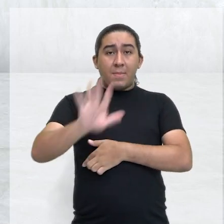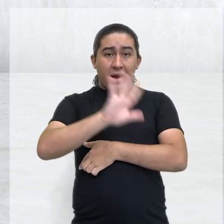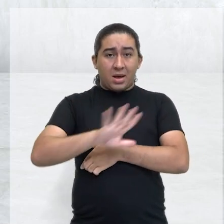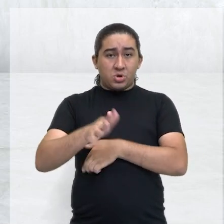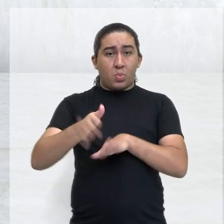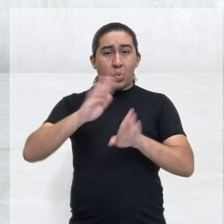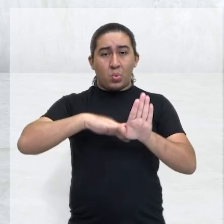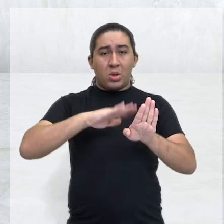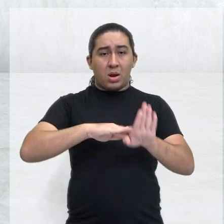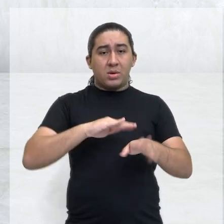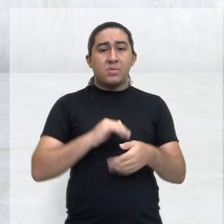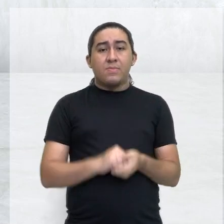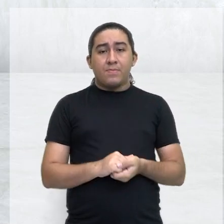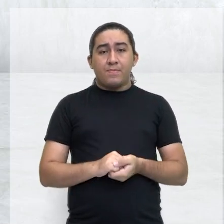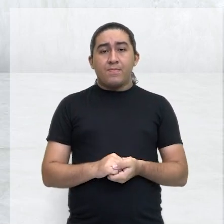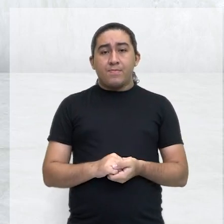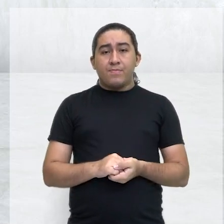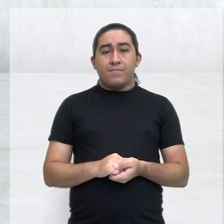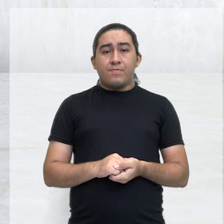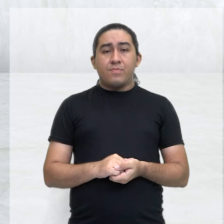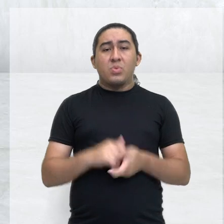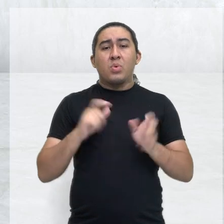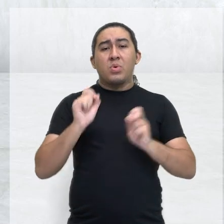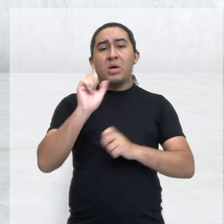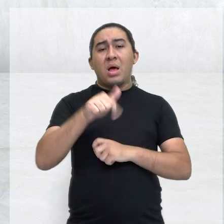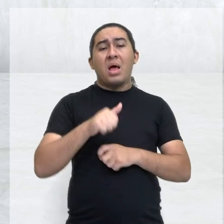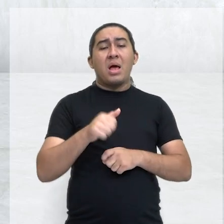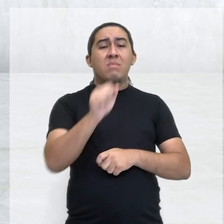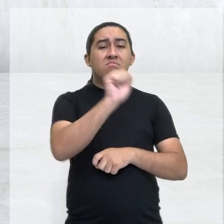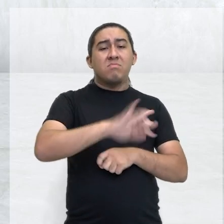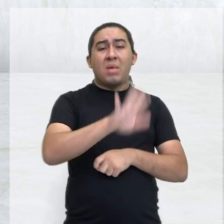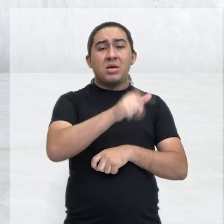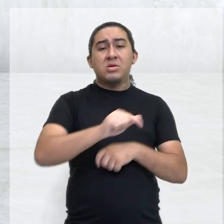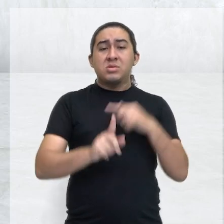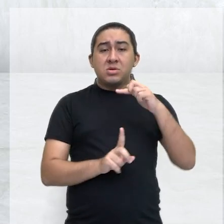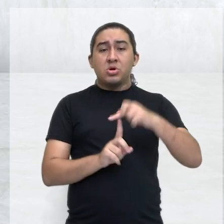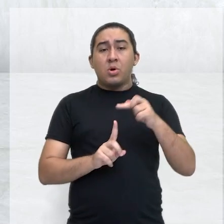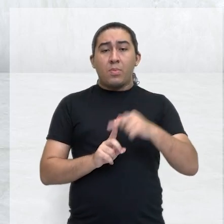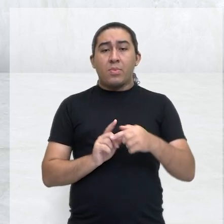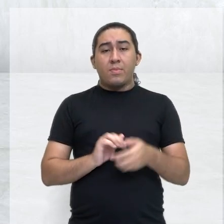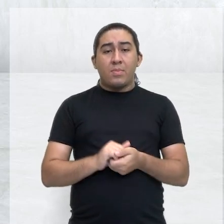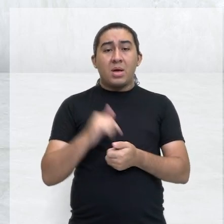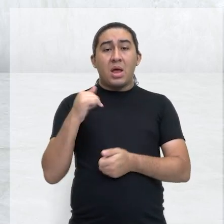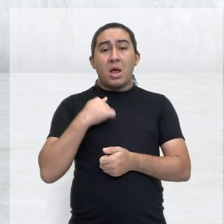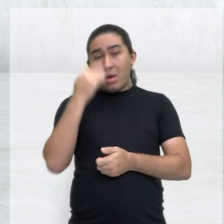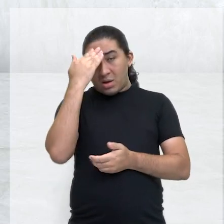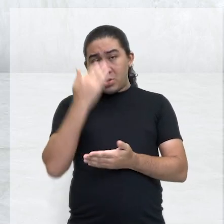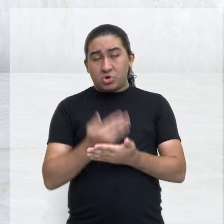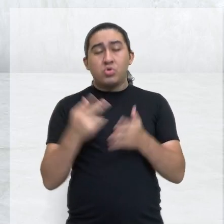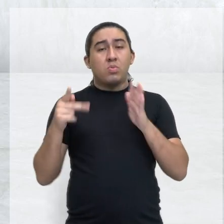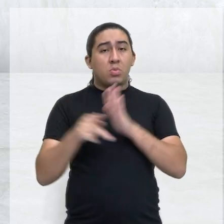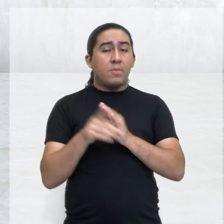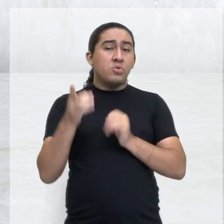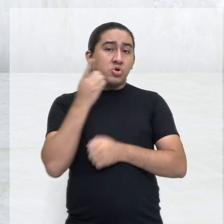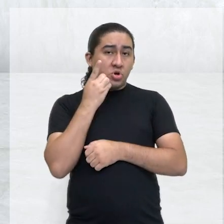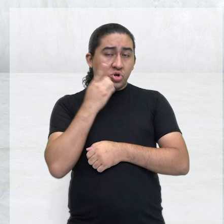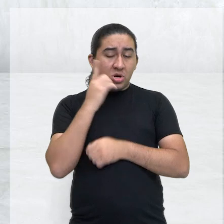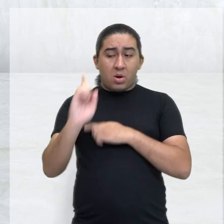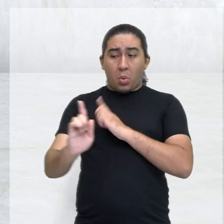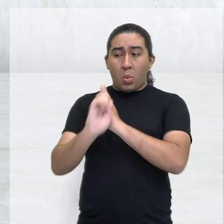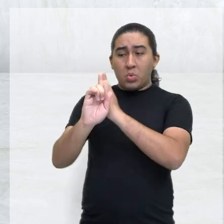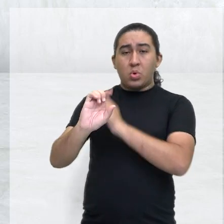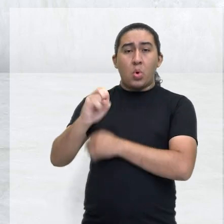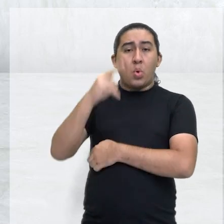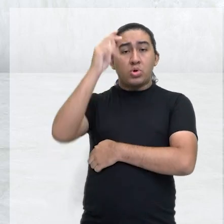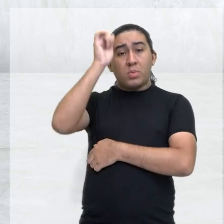imagens figurativas. O que são imagens figurativas, professora? São aquelas imagens que eu reconheço no meu